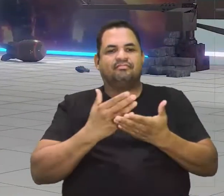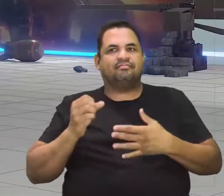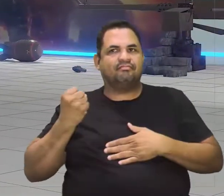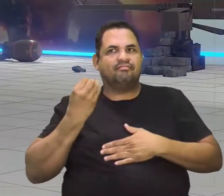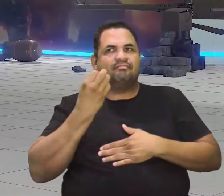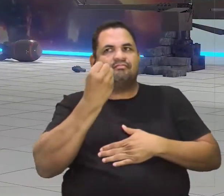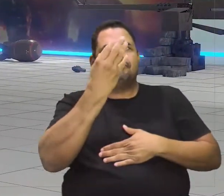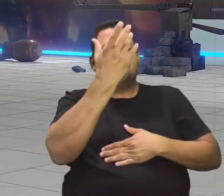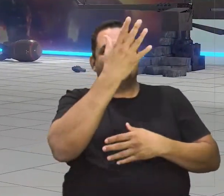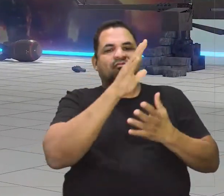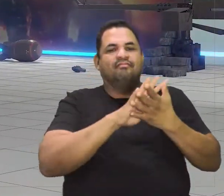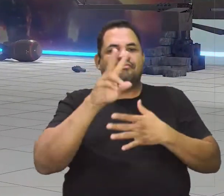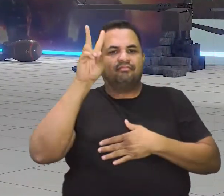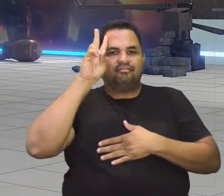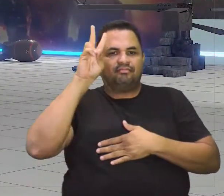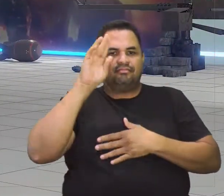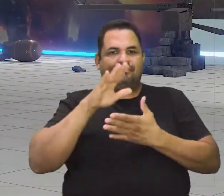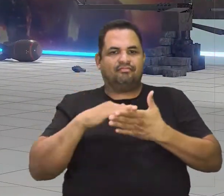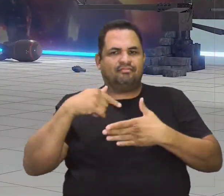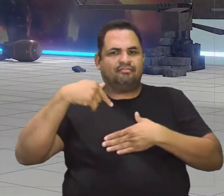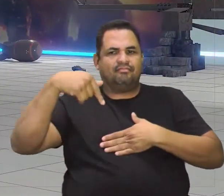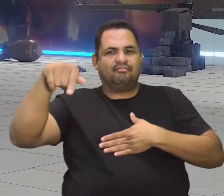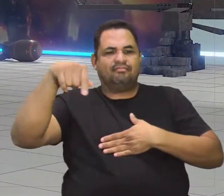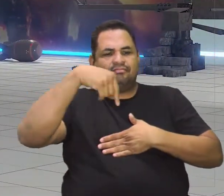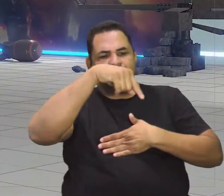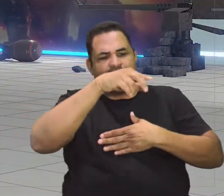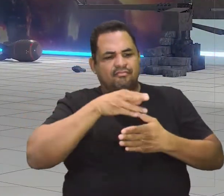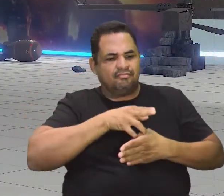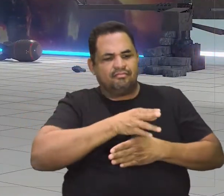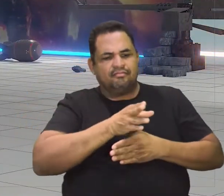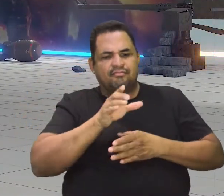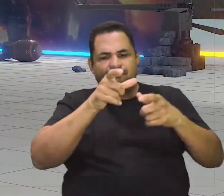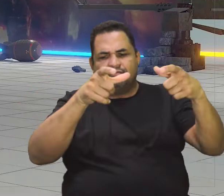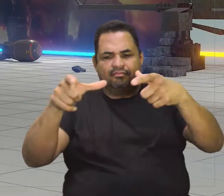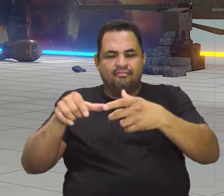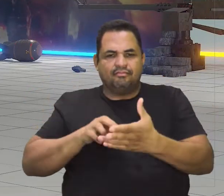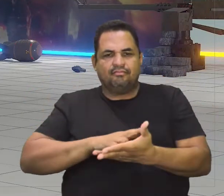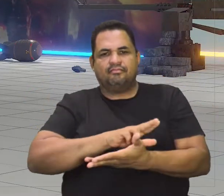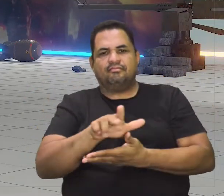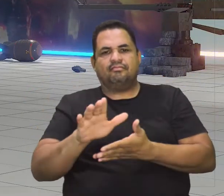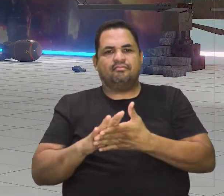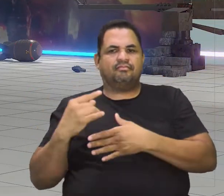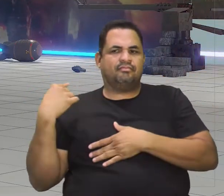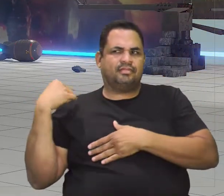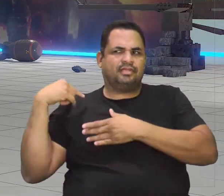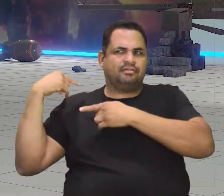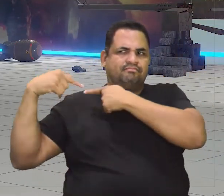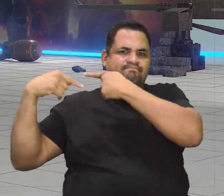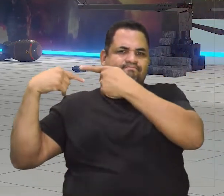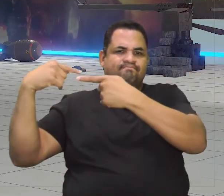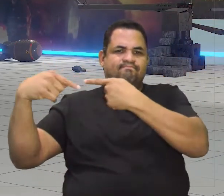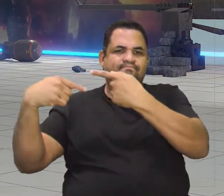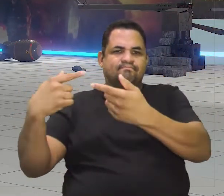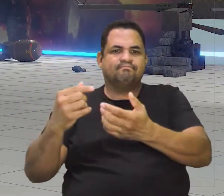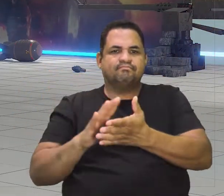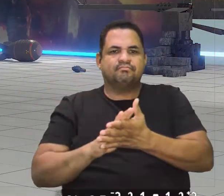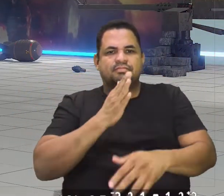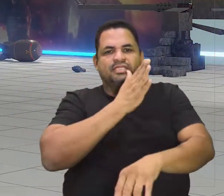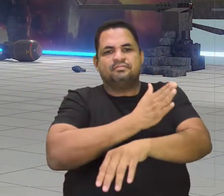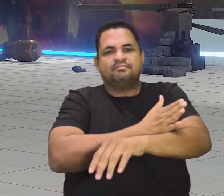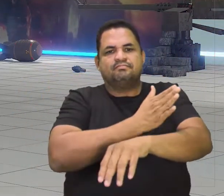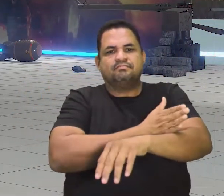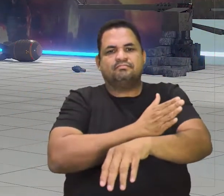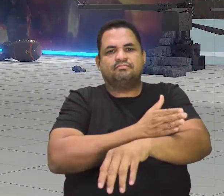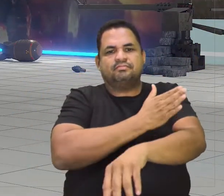história. A gente saindo pela essa história. Saímos lá da Antiguidade, passamos pela Idade Média,